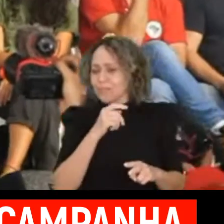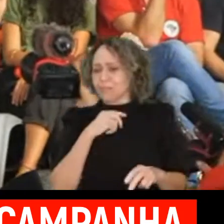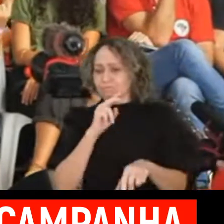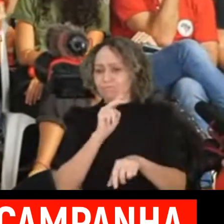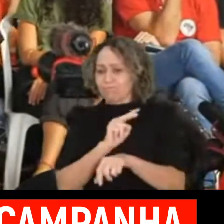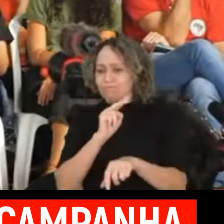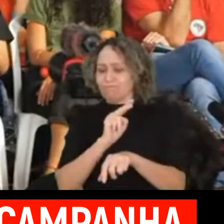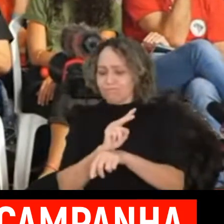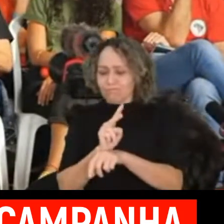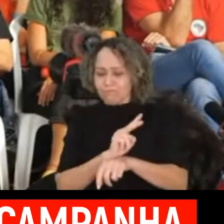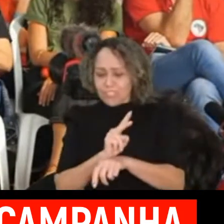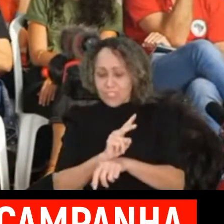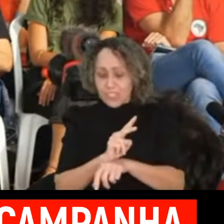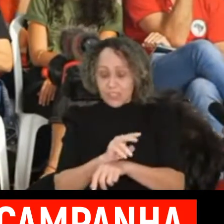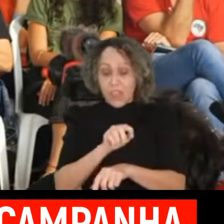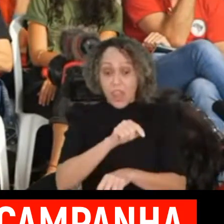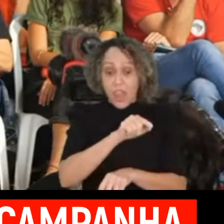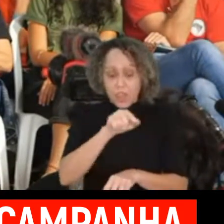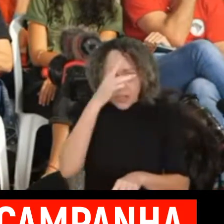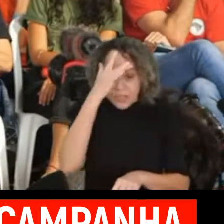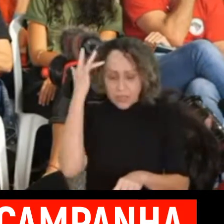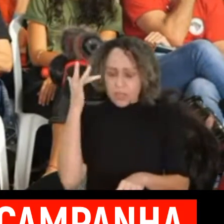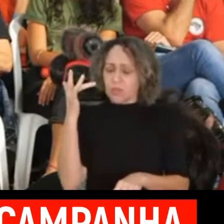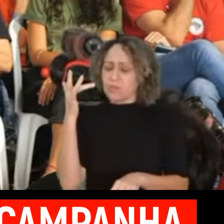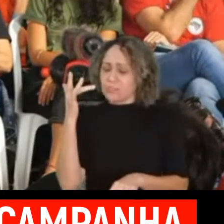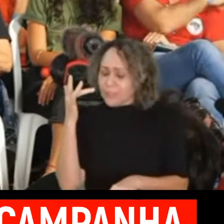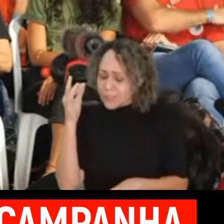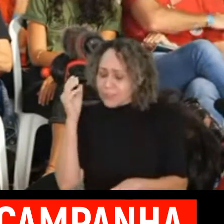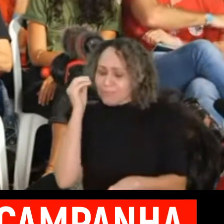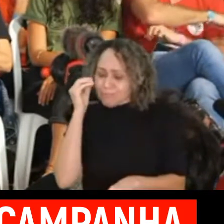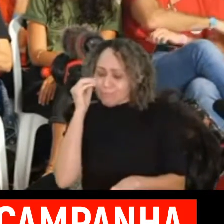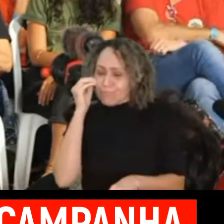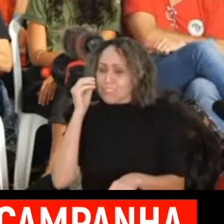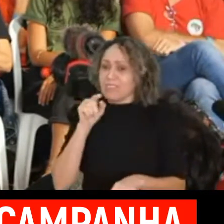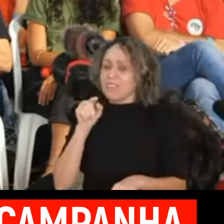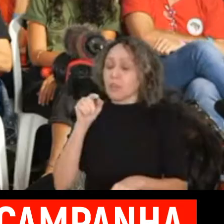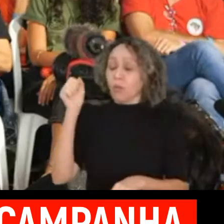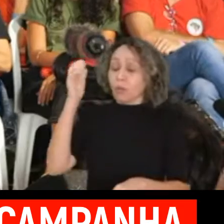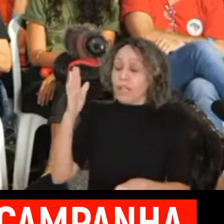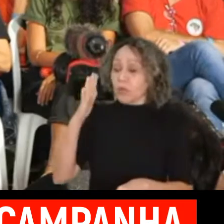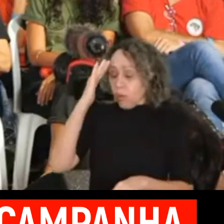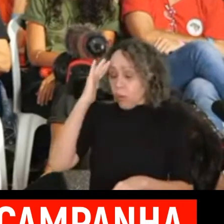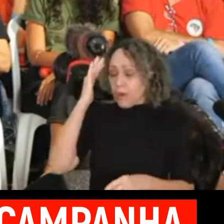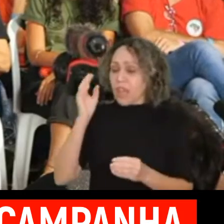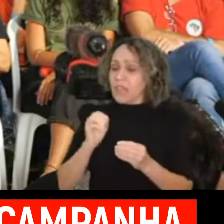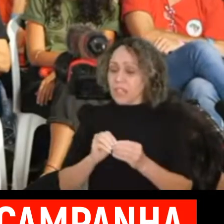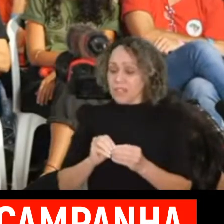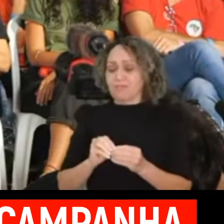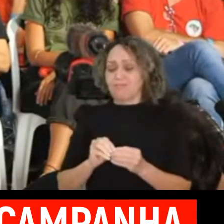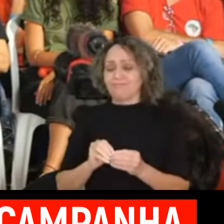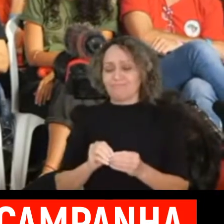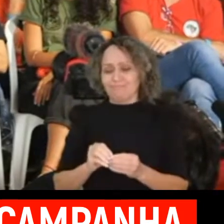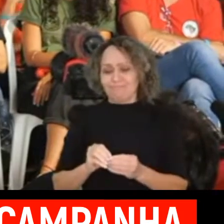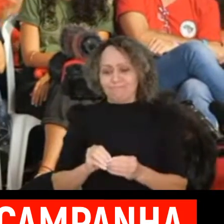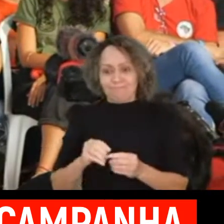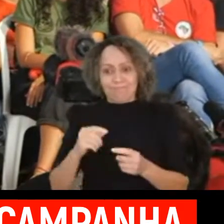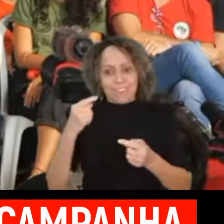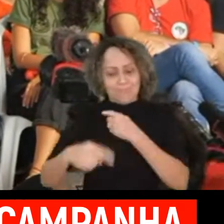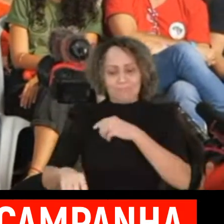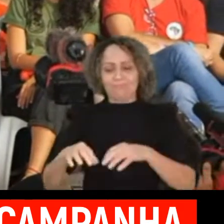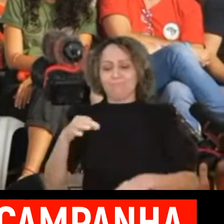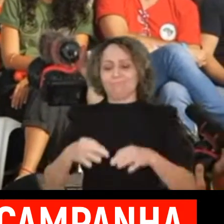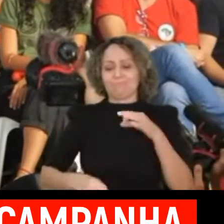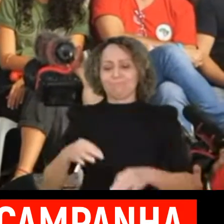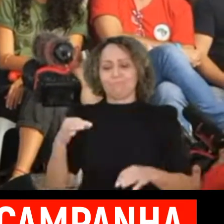sociais. Segundo Kennedy Alencar, do UOL, o lançamento pretende reeditar o clima de direta já e de frente ampla que ocorreu no